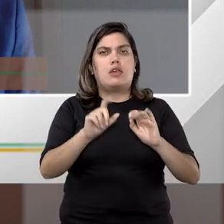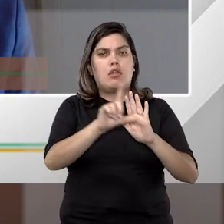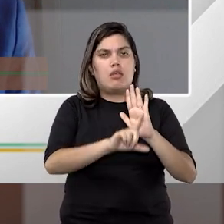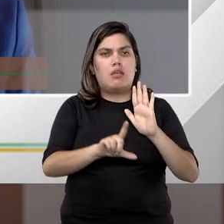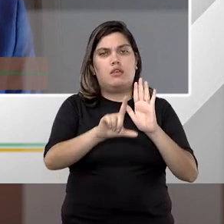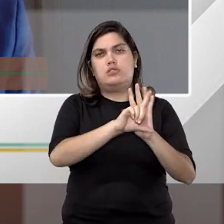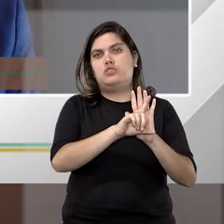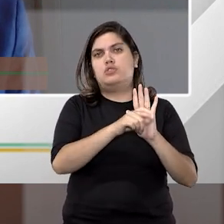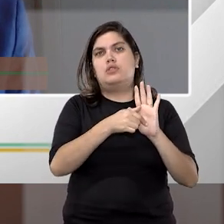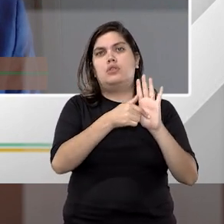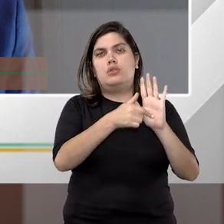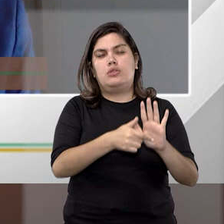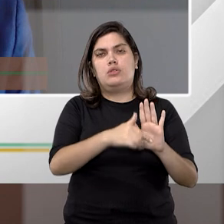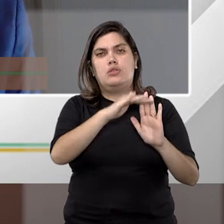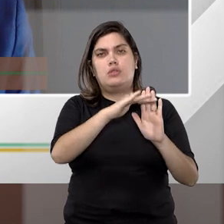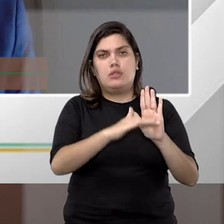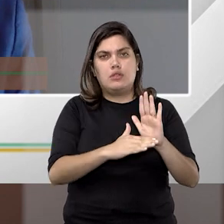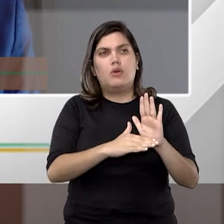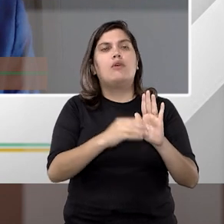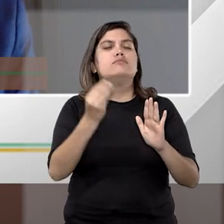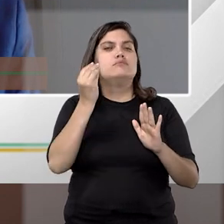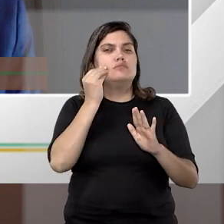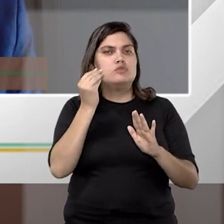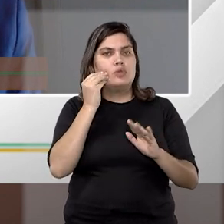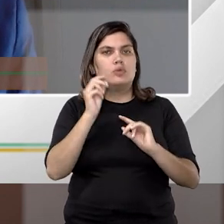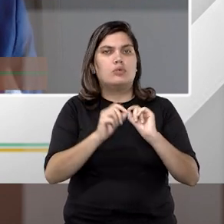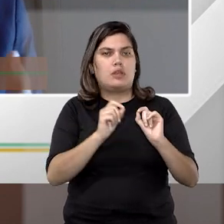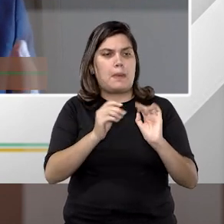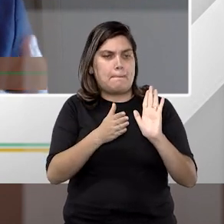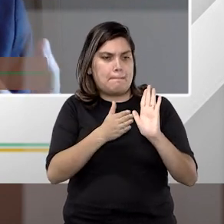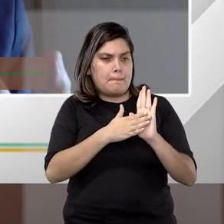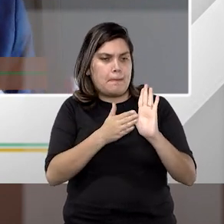o quanto O legislador buscou